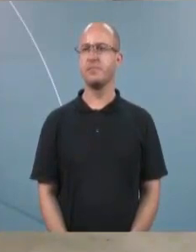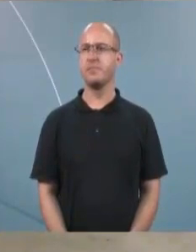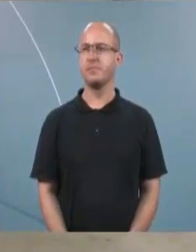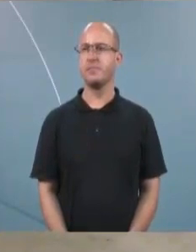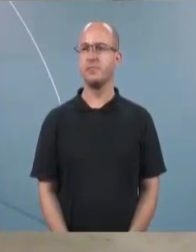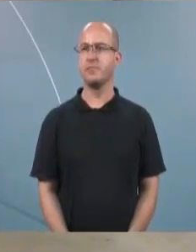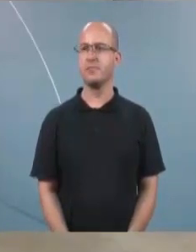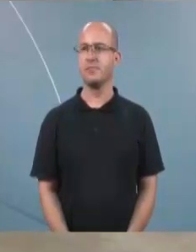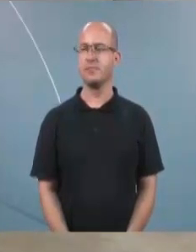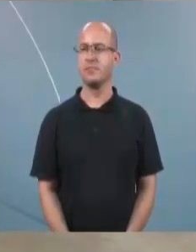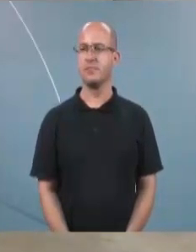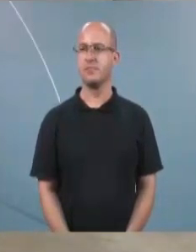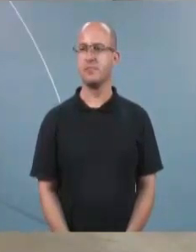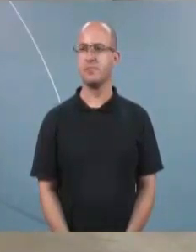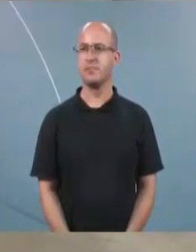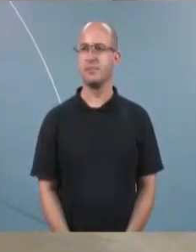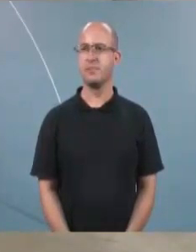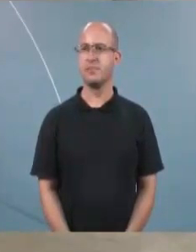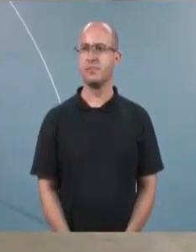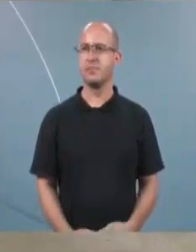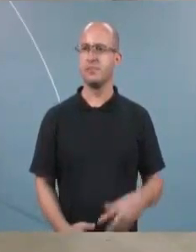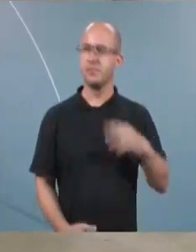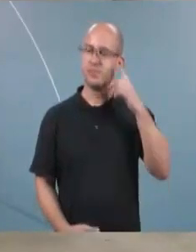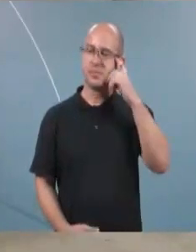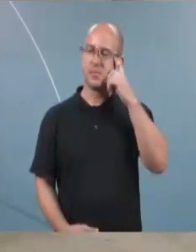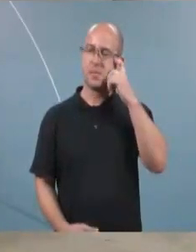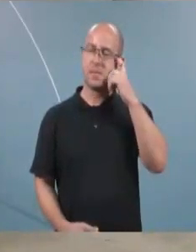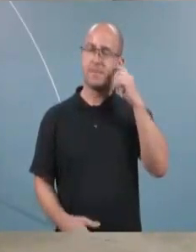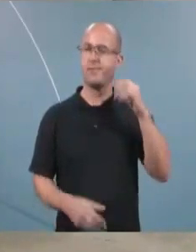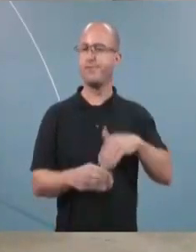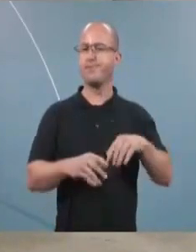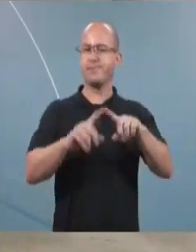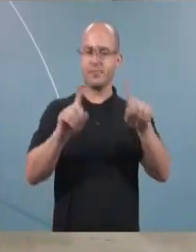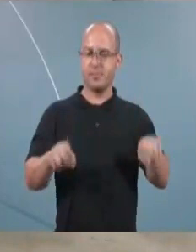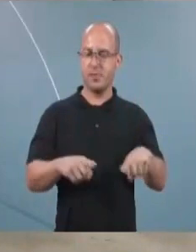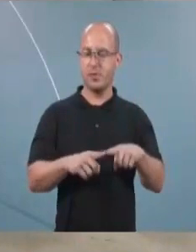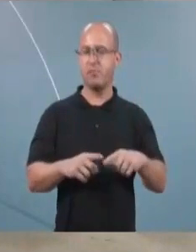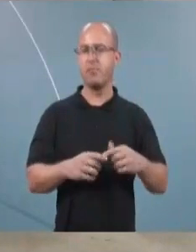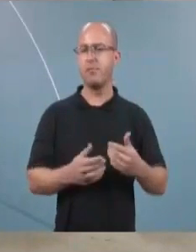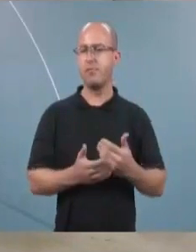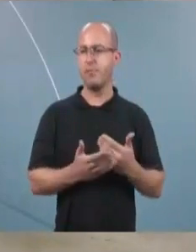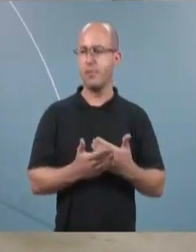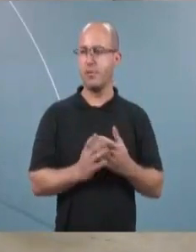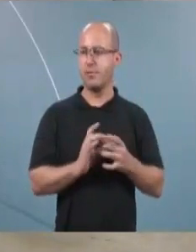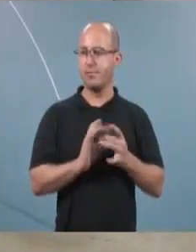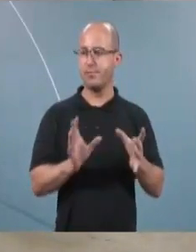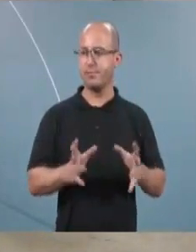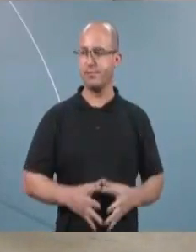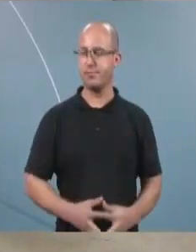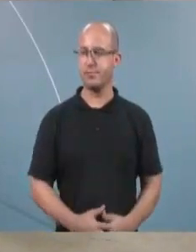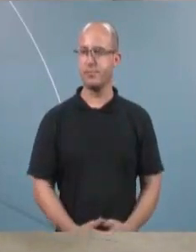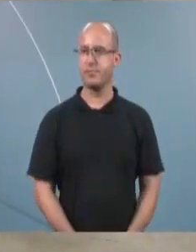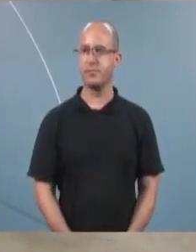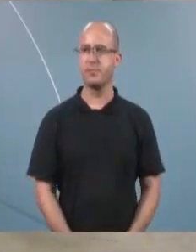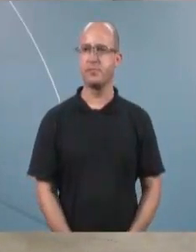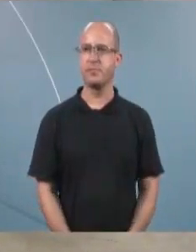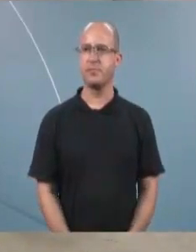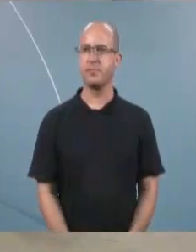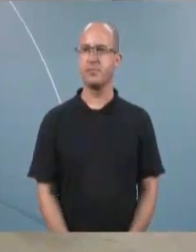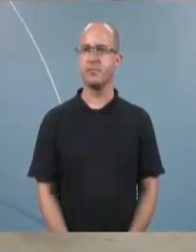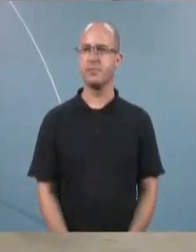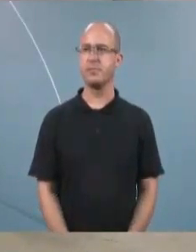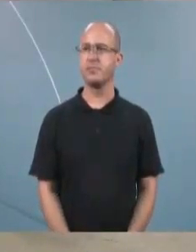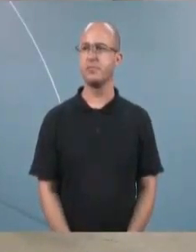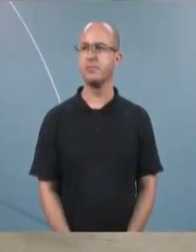nominal votação no painel abre o painel por favor a favor de Tod